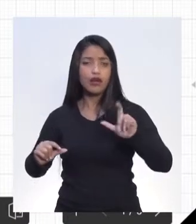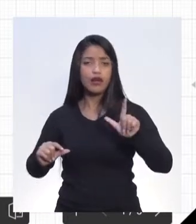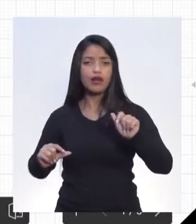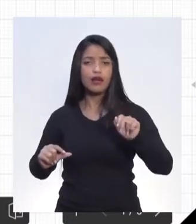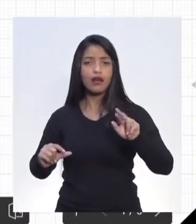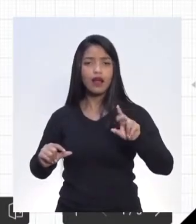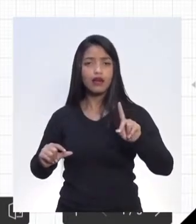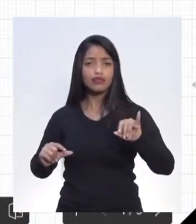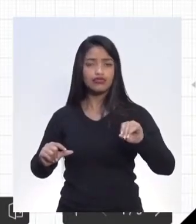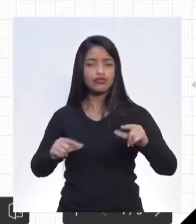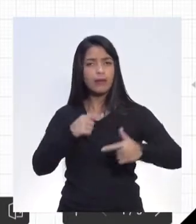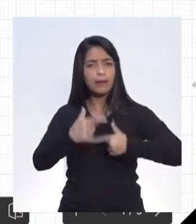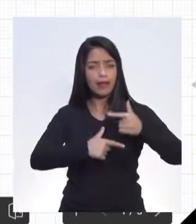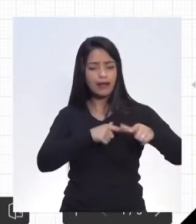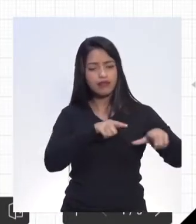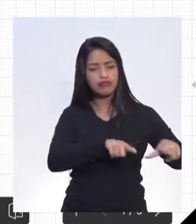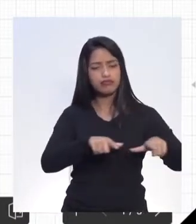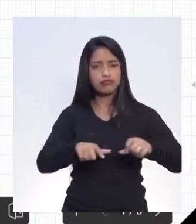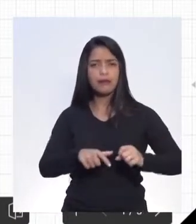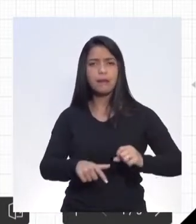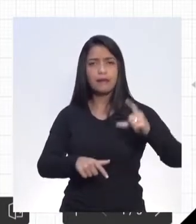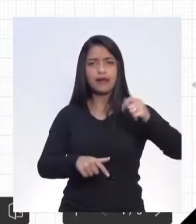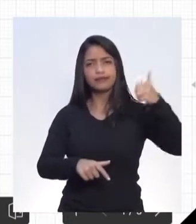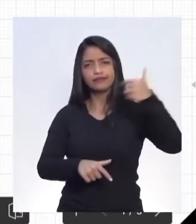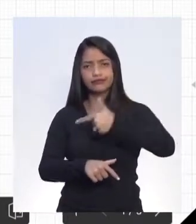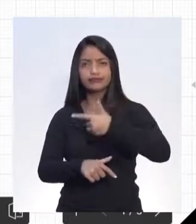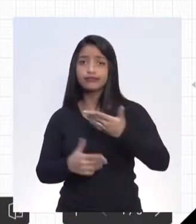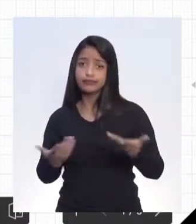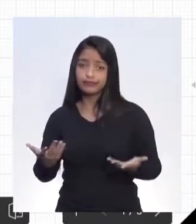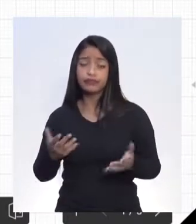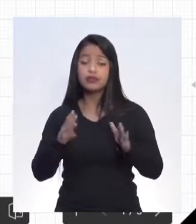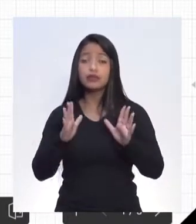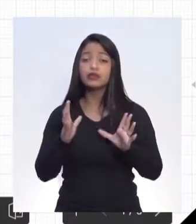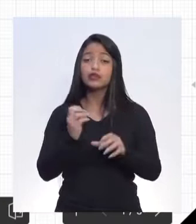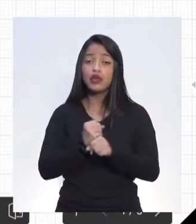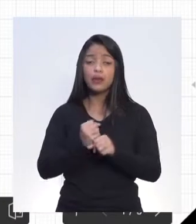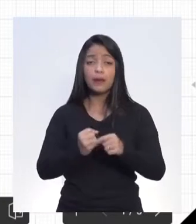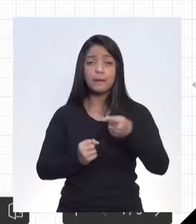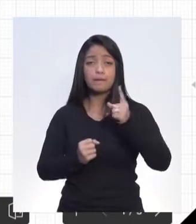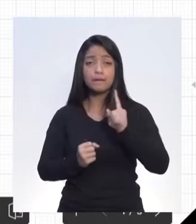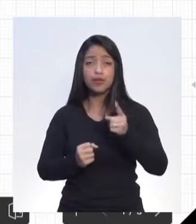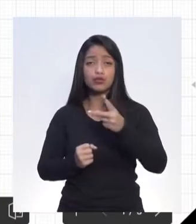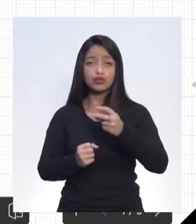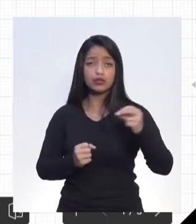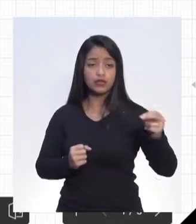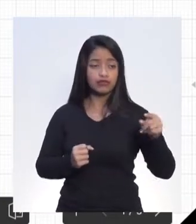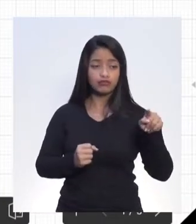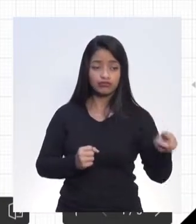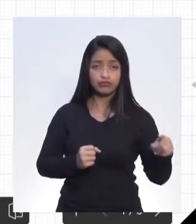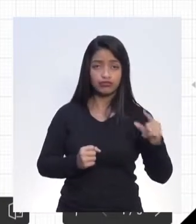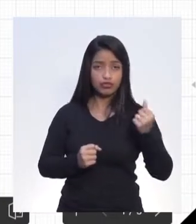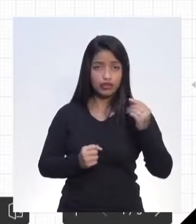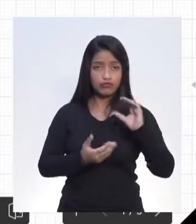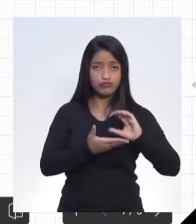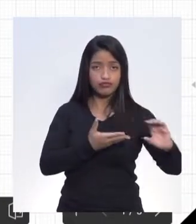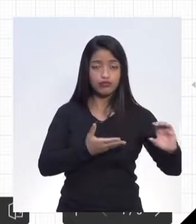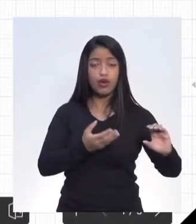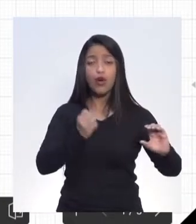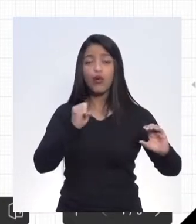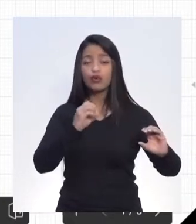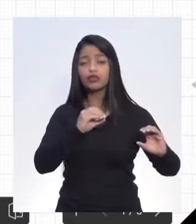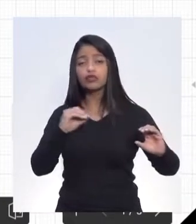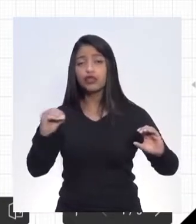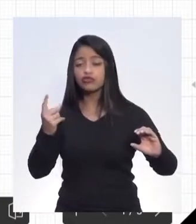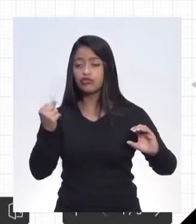Você fizer os 1.200 do Cláudio mais os 800 do Marcelo, naturalmente você vai